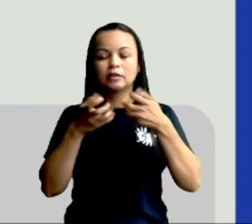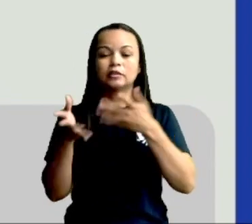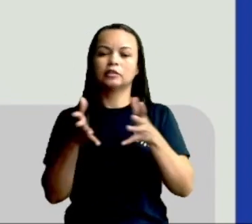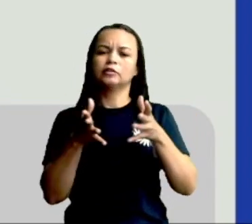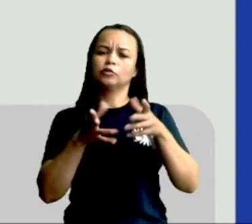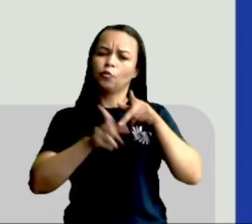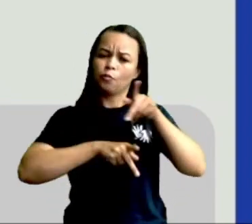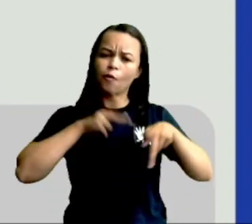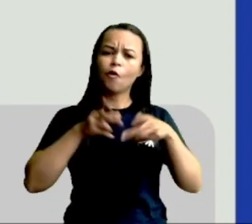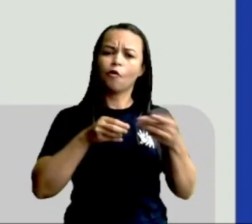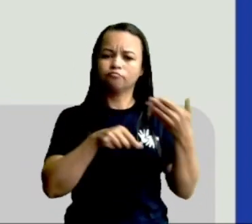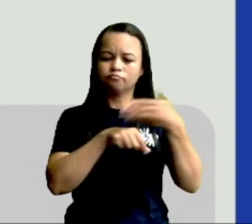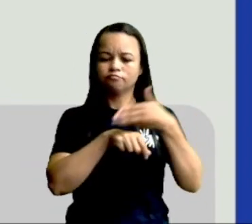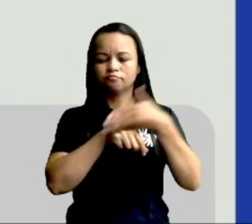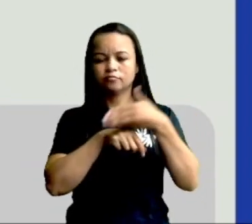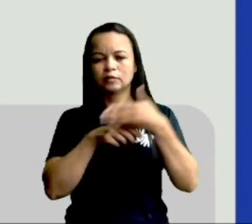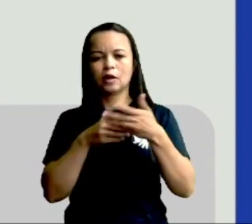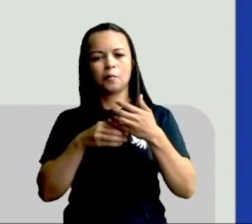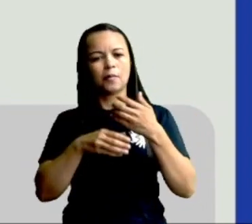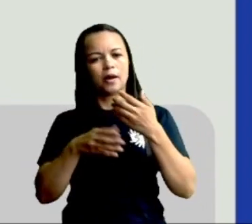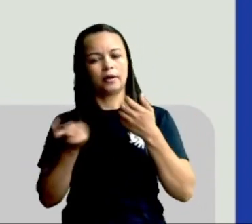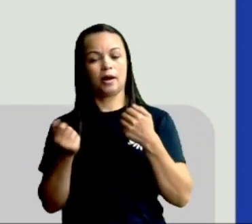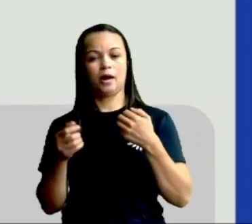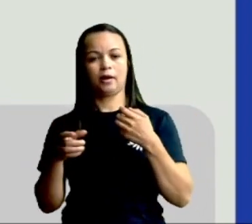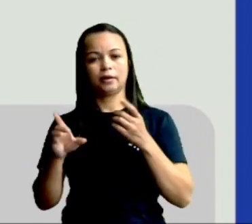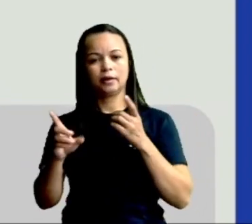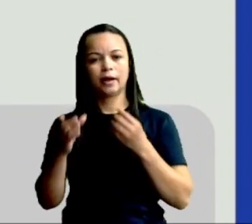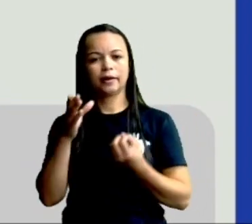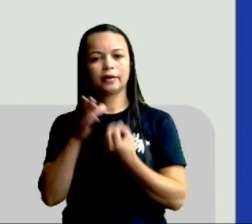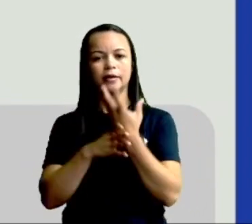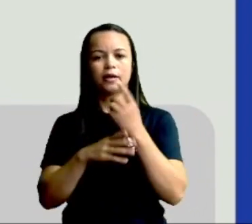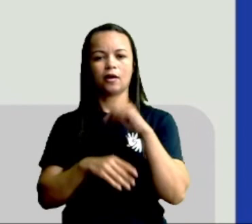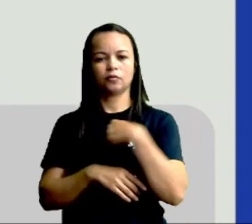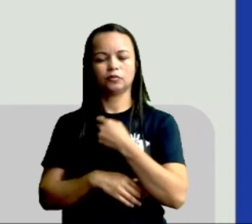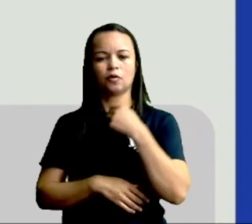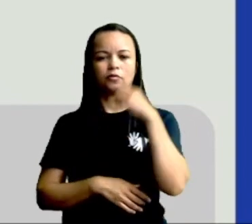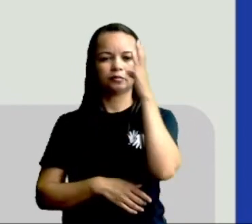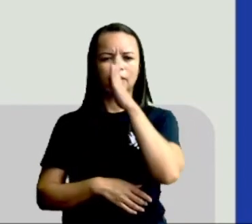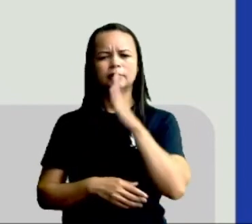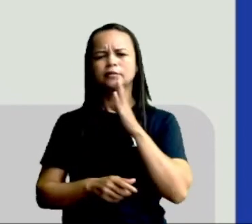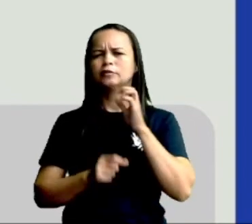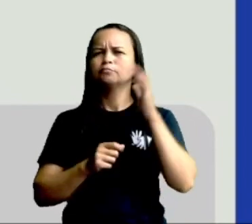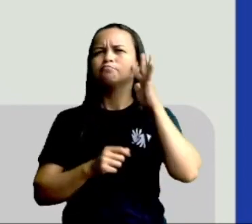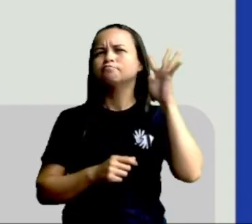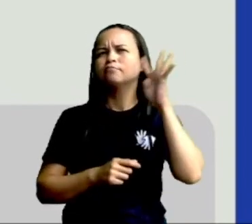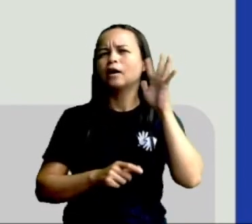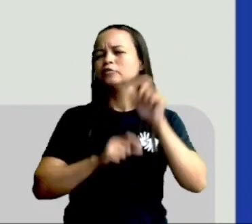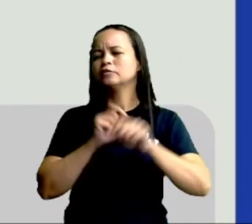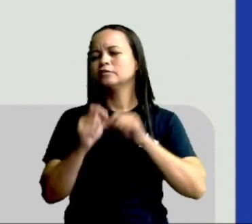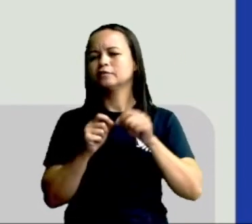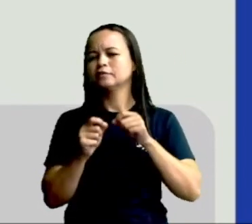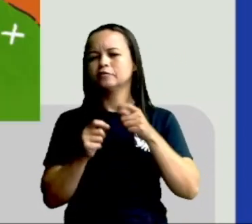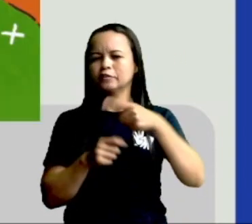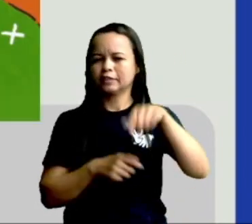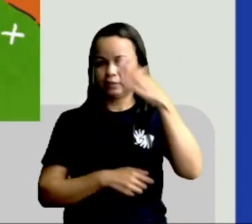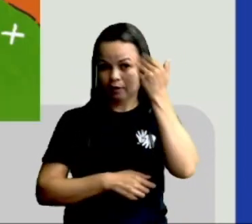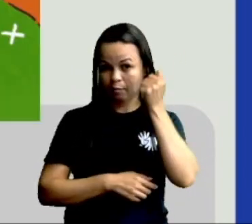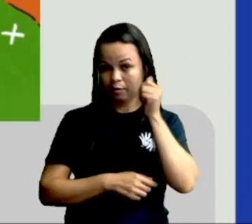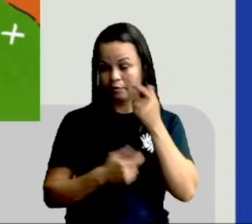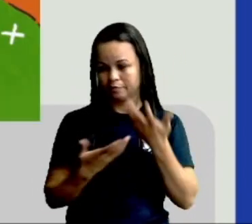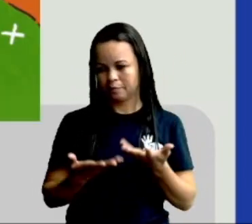de onde o povo dele tinha vindo para construir o nosso Brasil gente será que era terra que ele tava imaginando em quem consegue